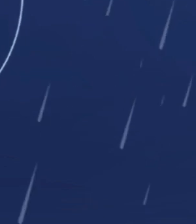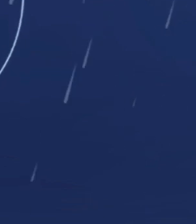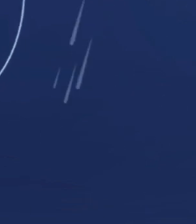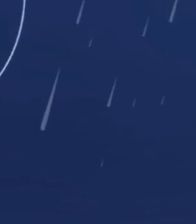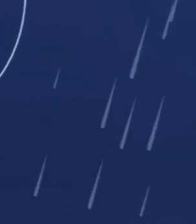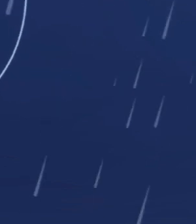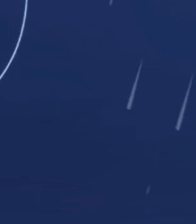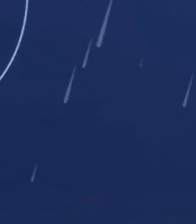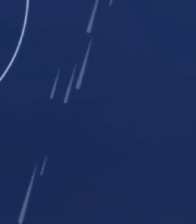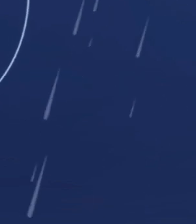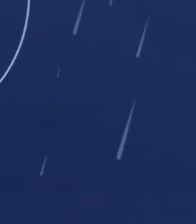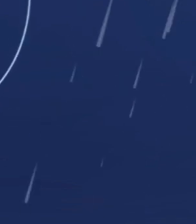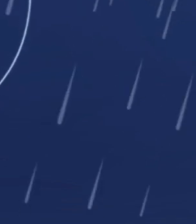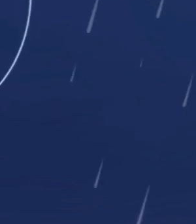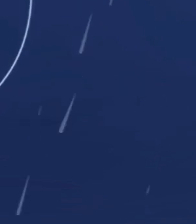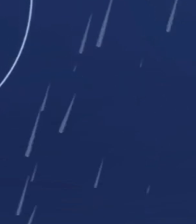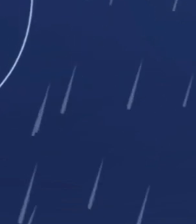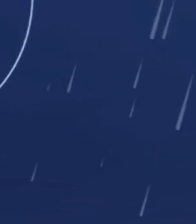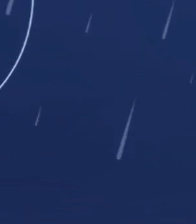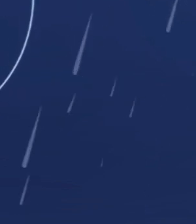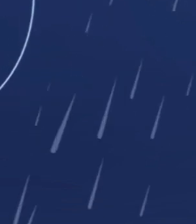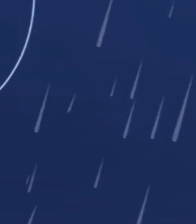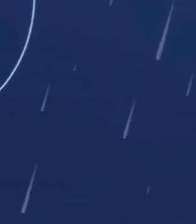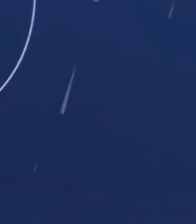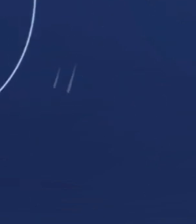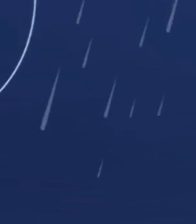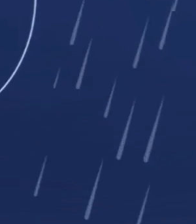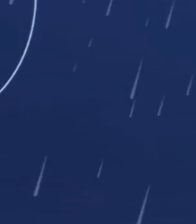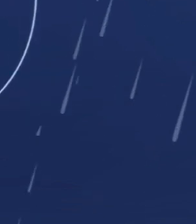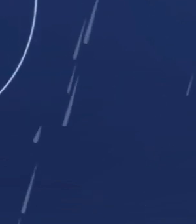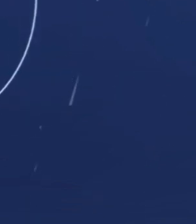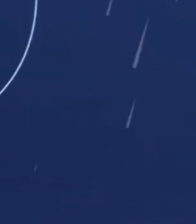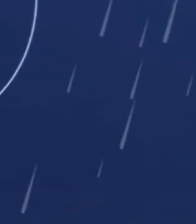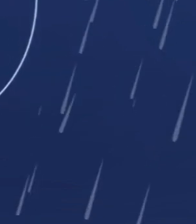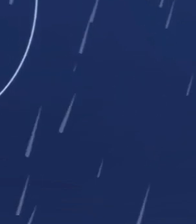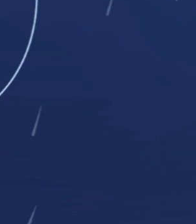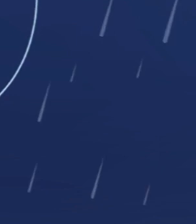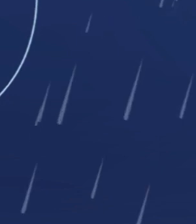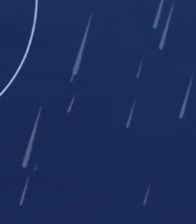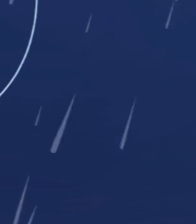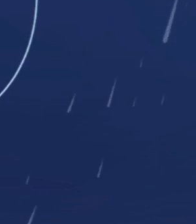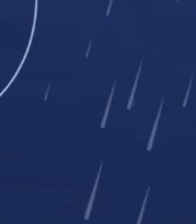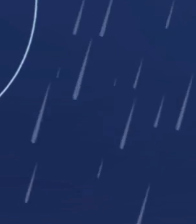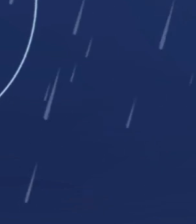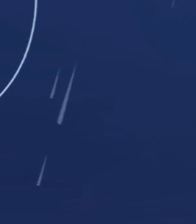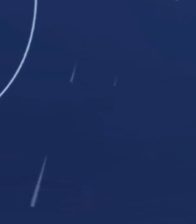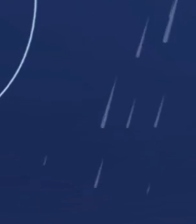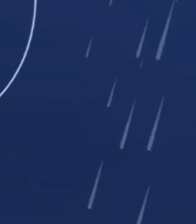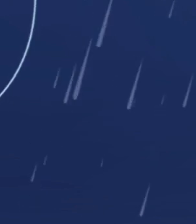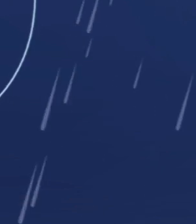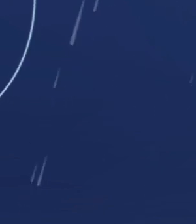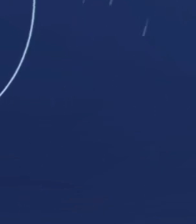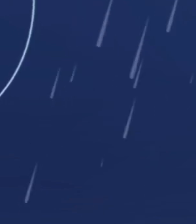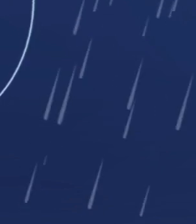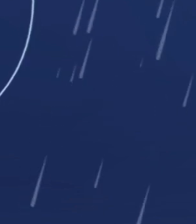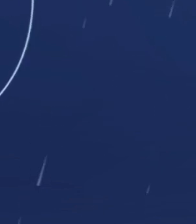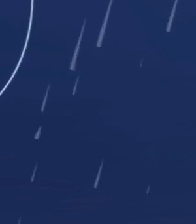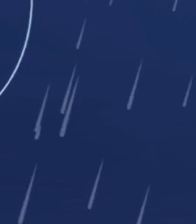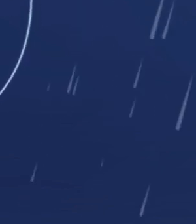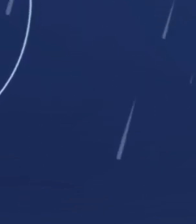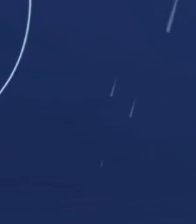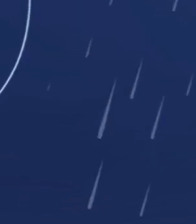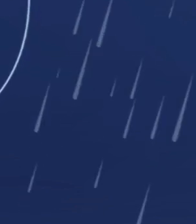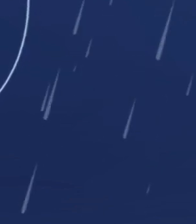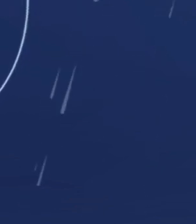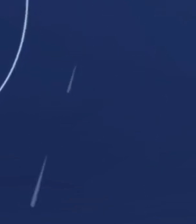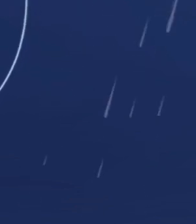de 28 e mínima de 20 graus. A quarta em Monte Carmelo vai ser úmida, com pancadas de chuva durante todo o dia.